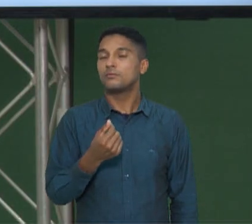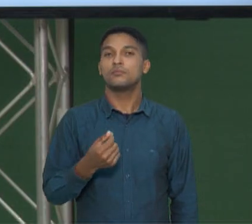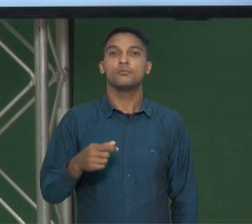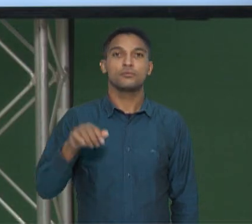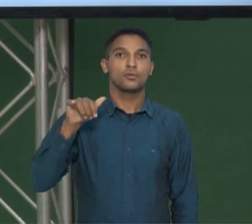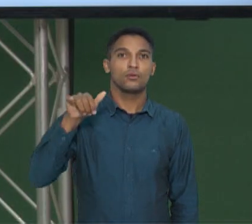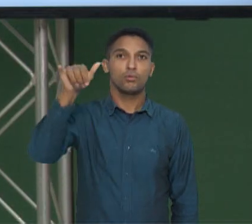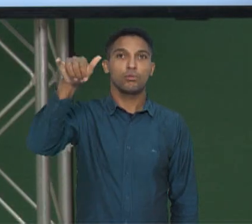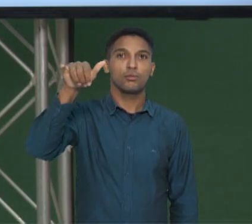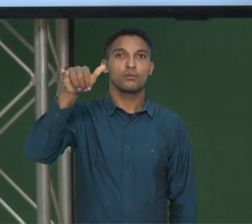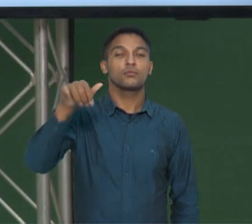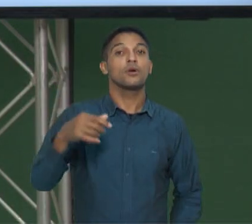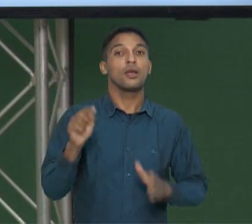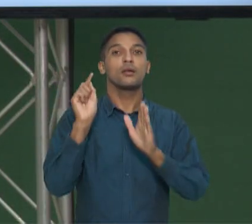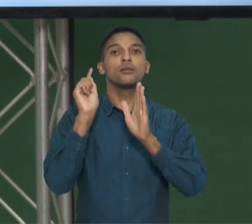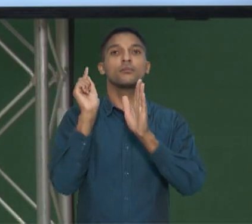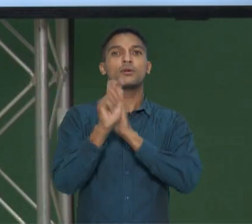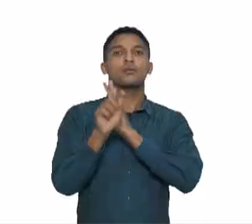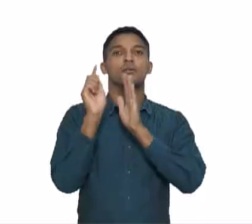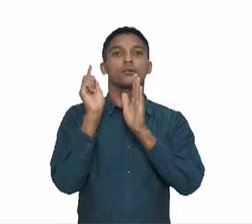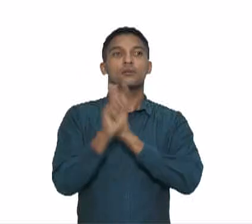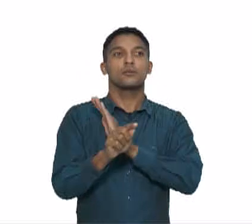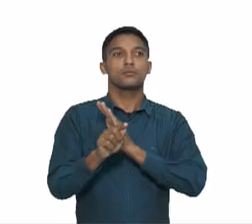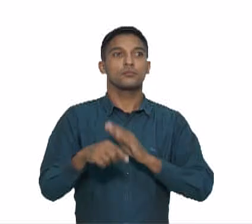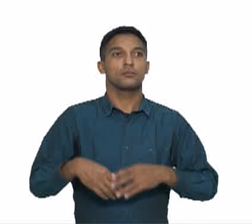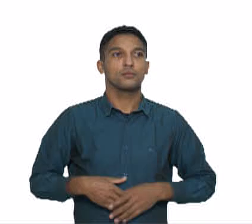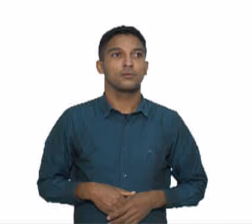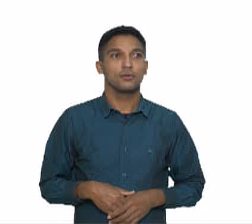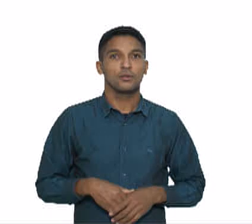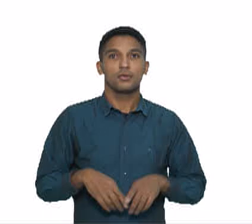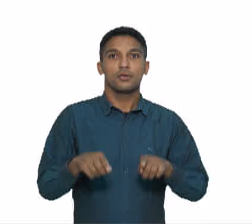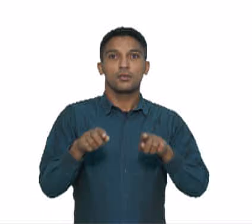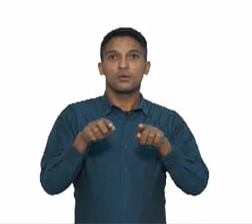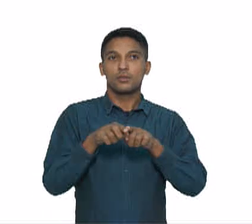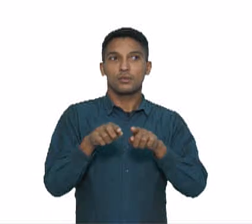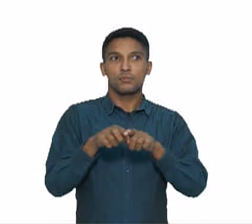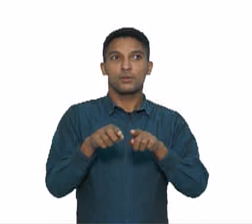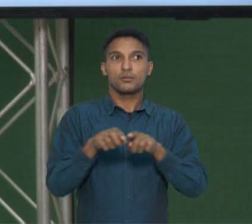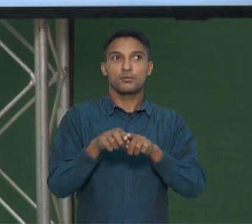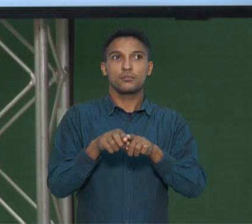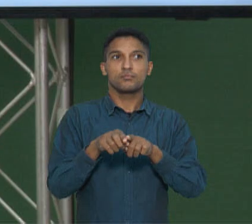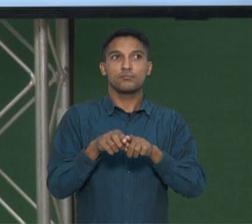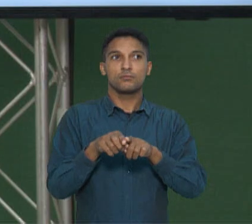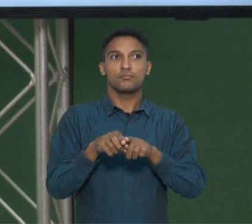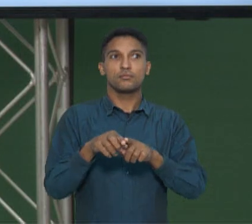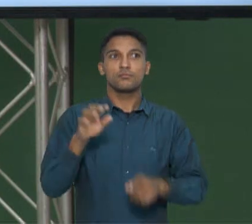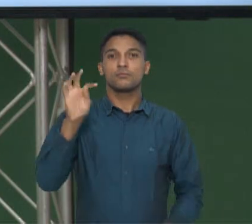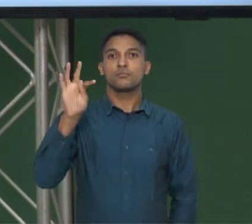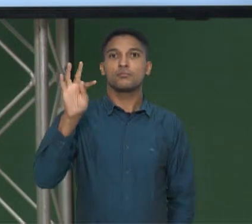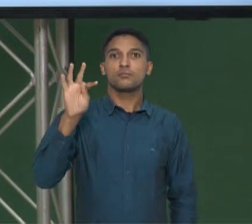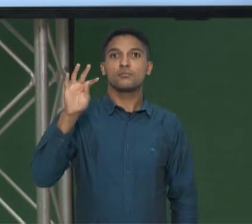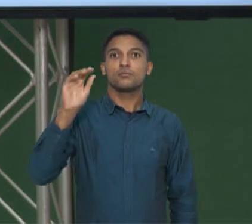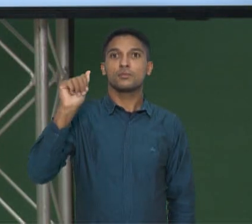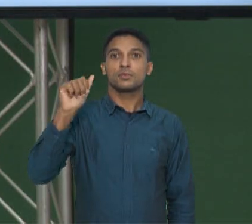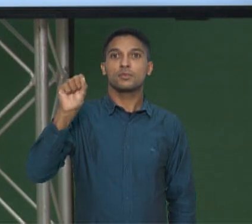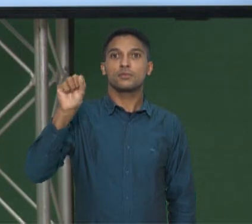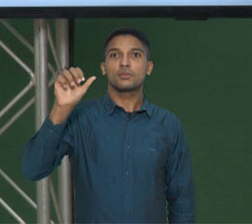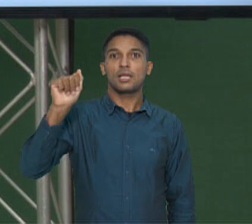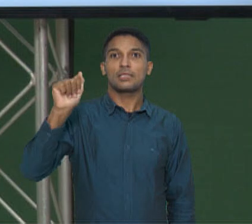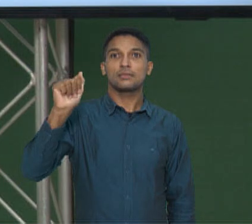essas perguntas. Quanto custa a taxa de aeroporto? Ou seja, a taxa de embarque que é